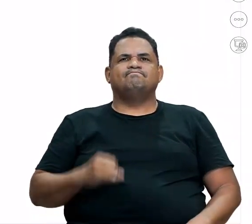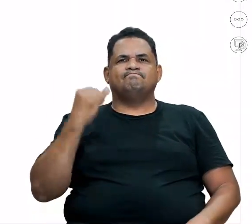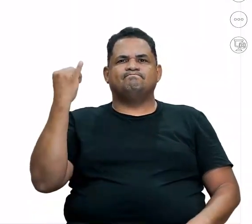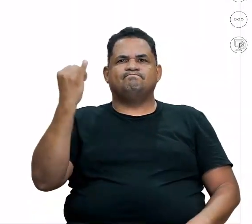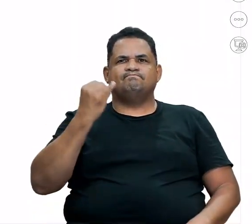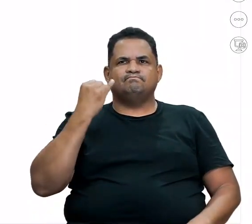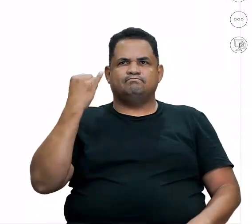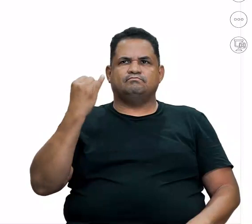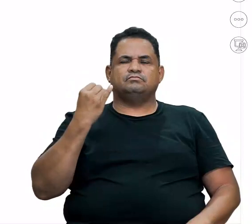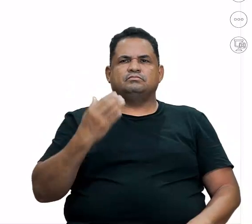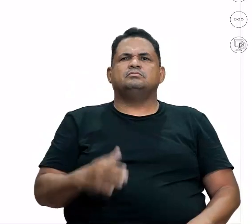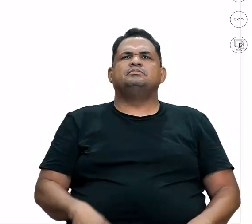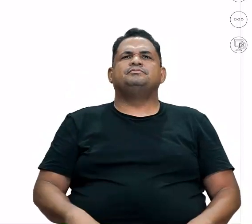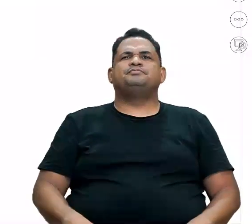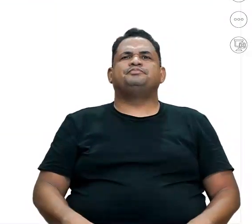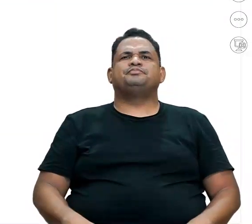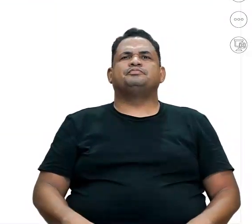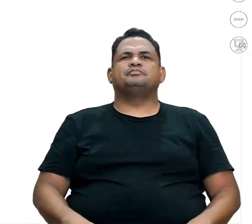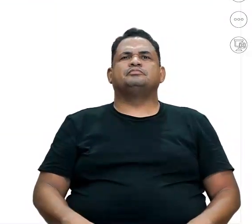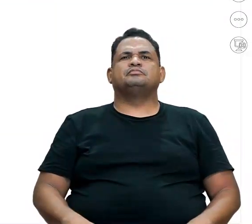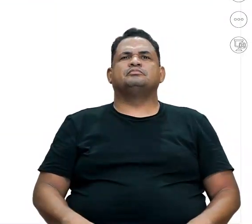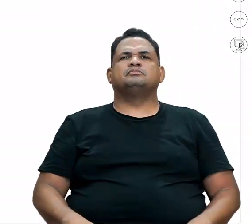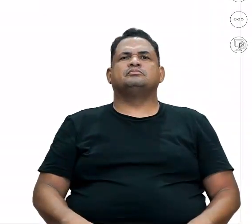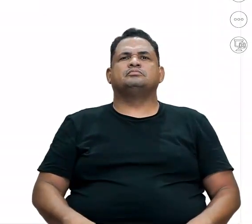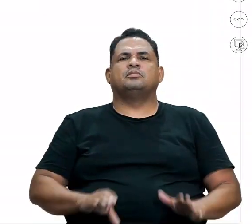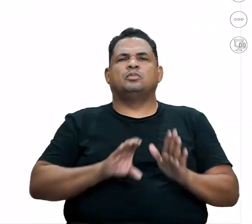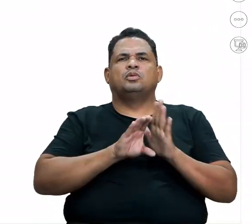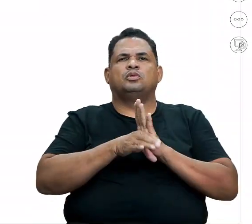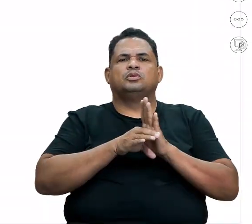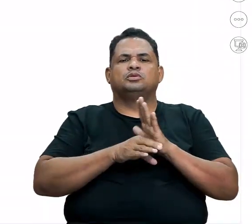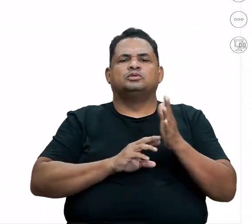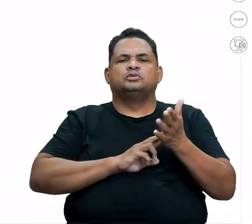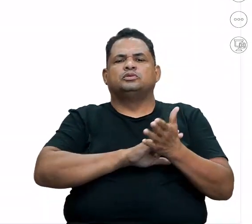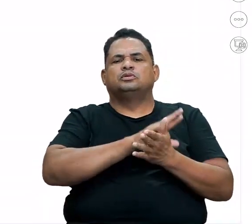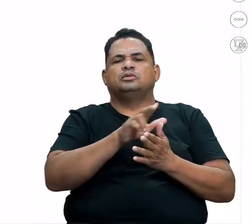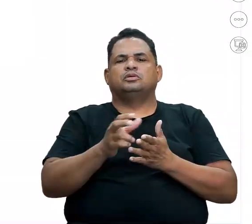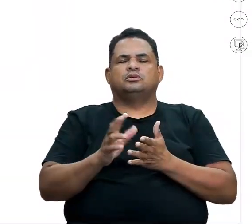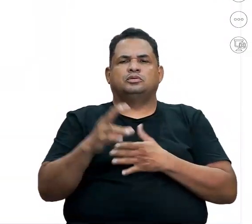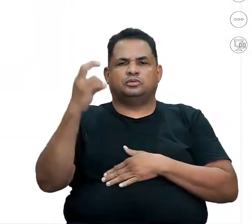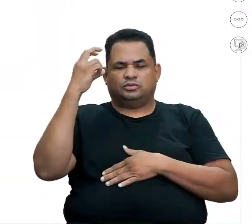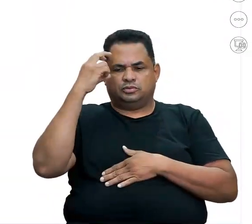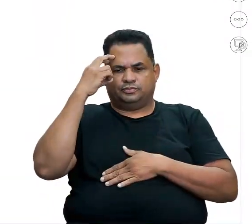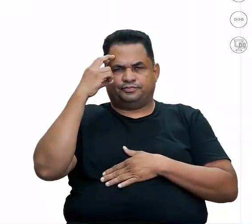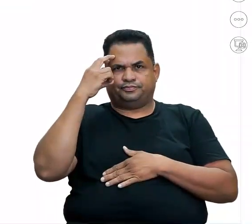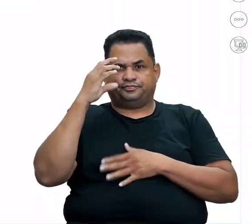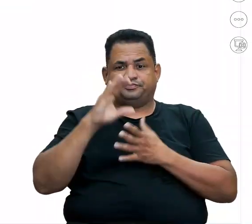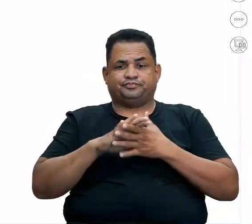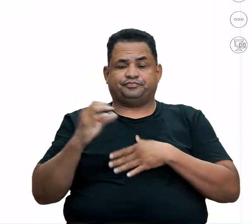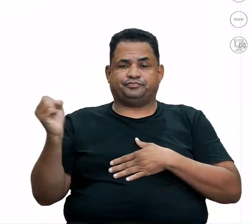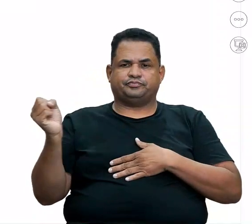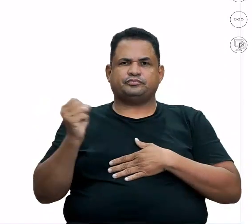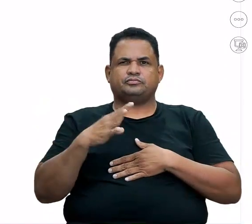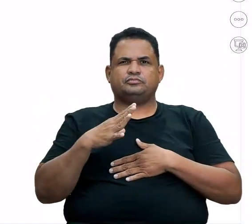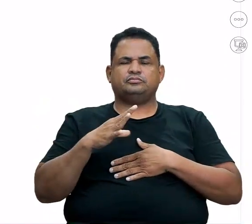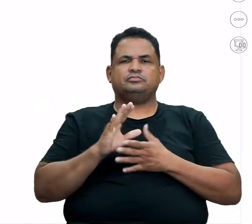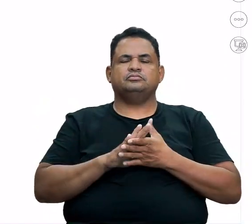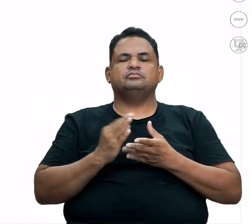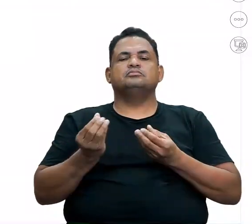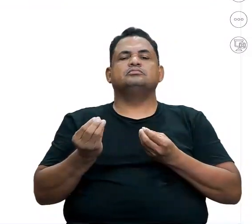né? E esse conceito de multiculturalismo, gente, ele é um conceito contemporâneo, ele faz parte da